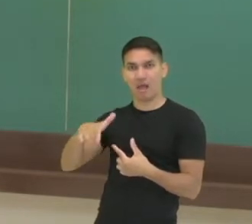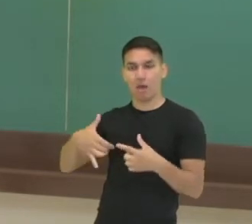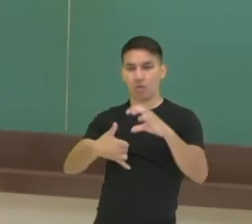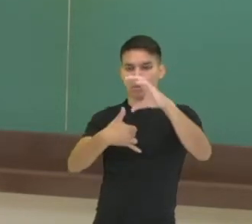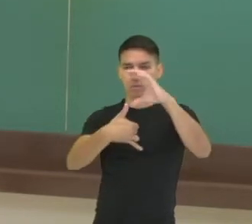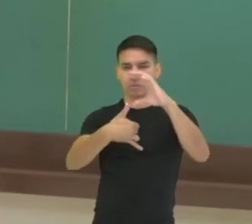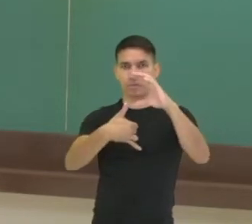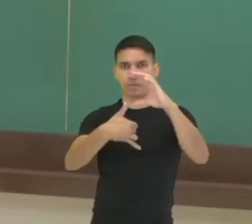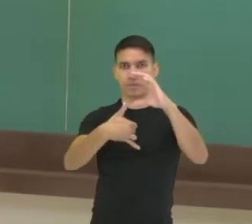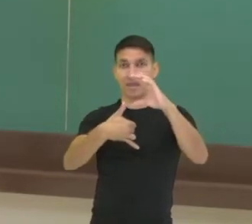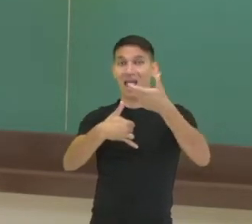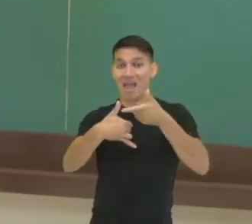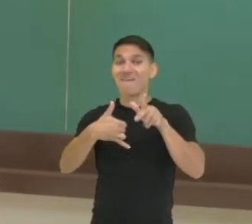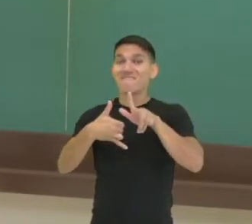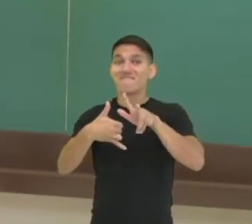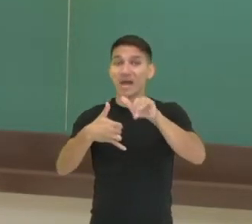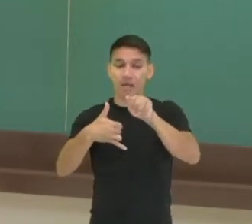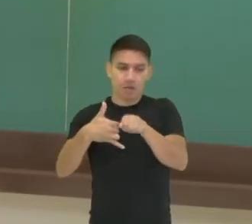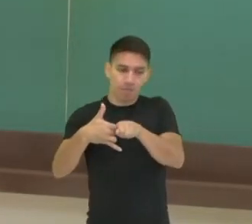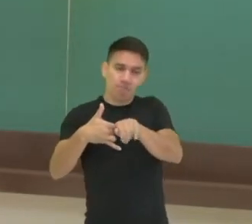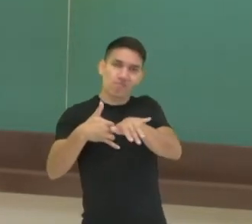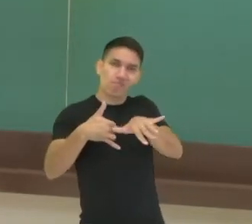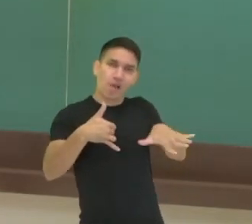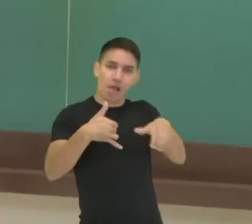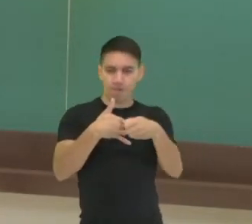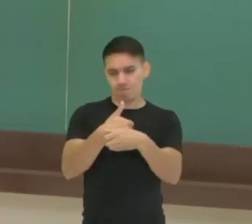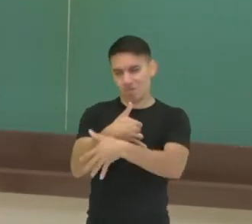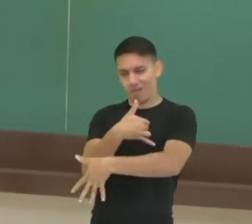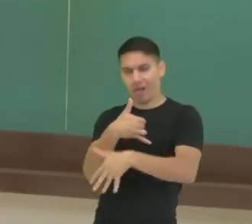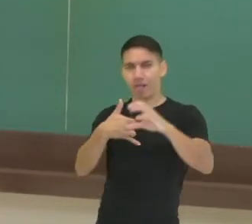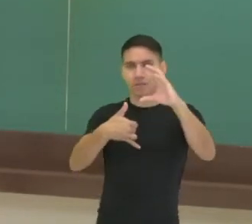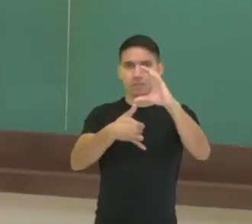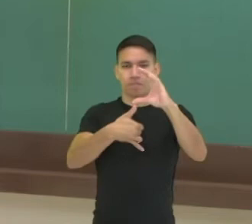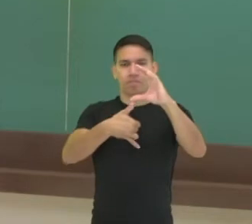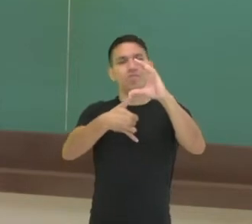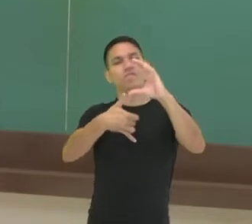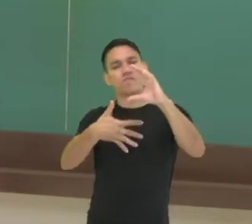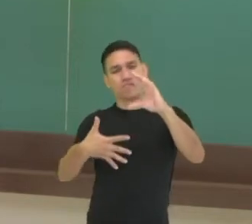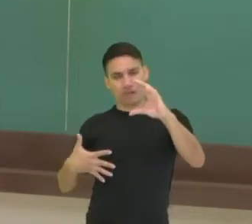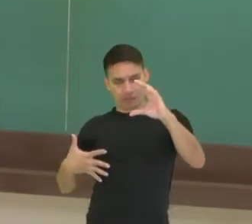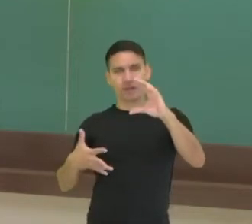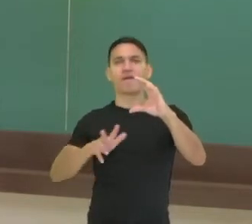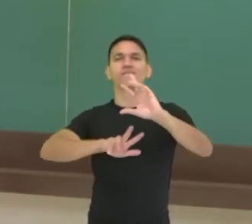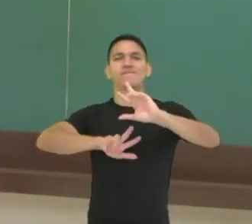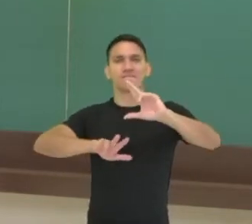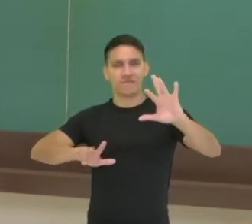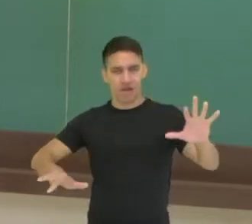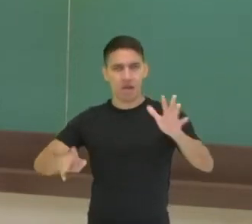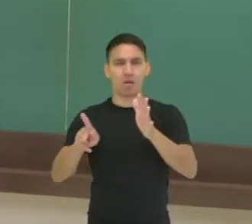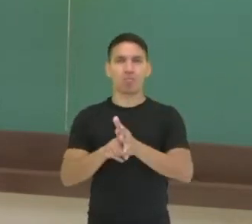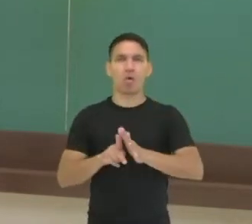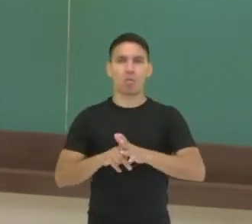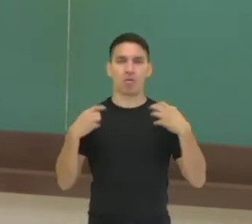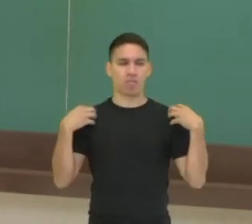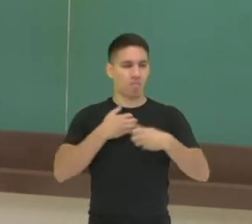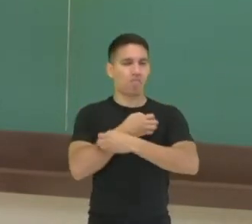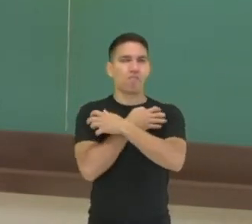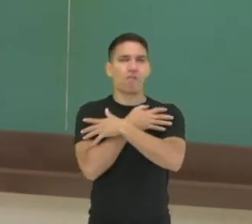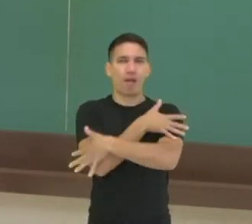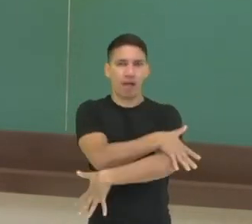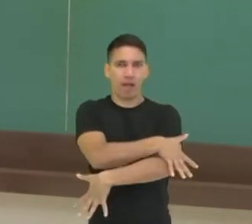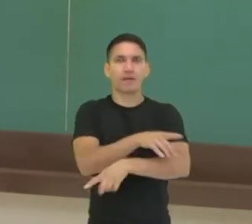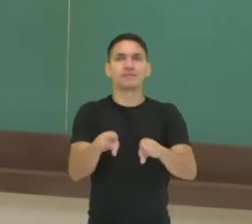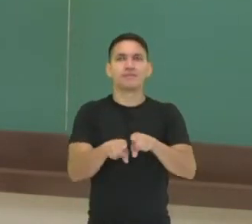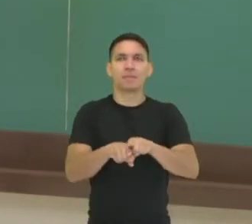partem para o corpo todo, para os membros superiores, para os membros inferiores, nervos